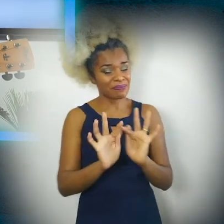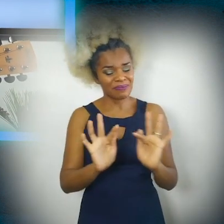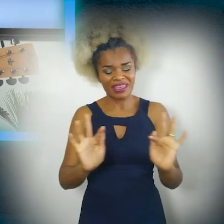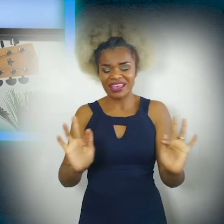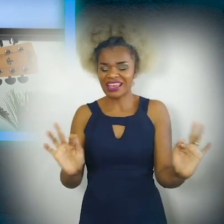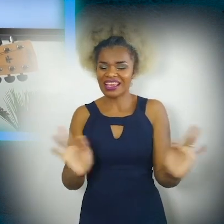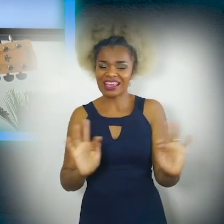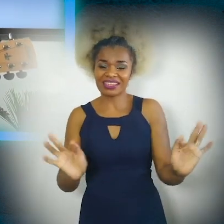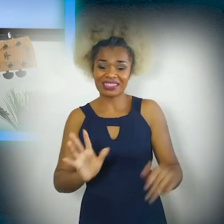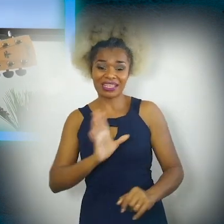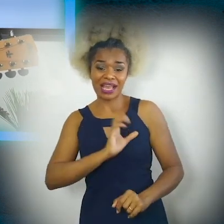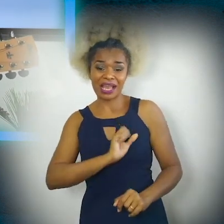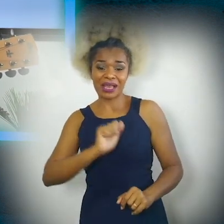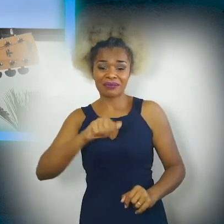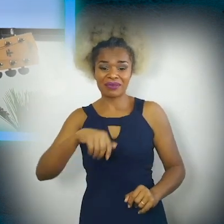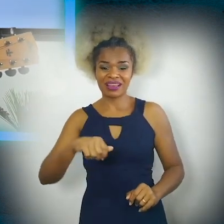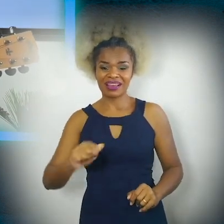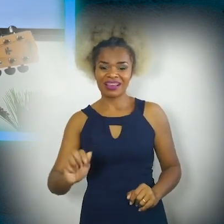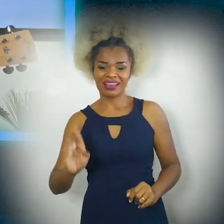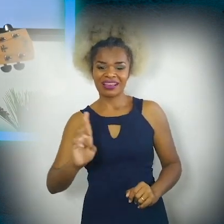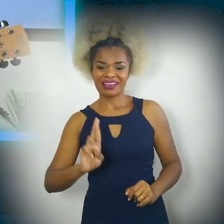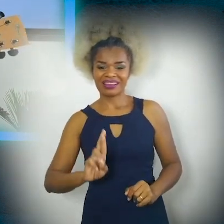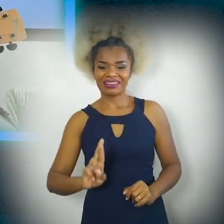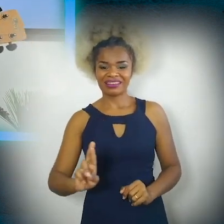amar, apenas